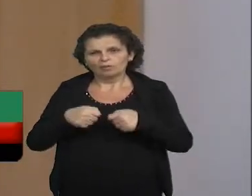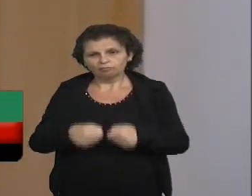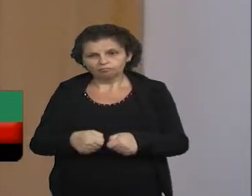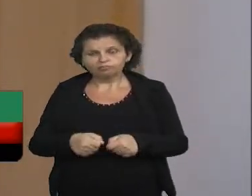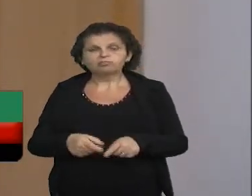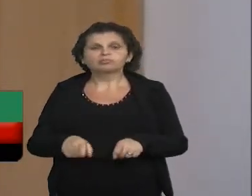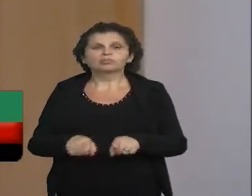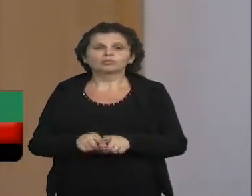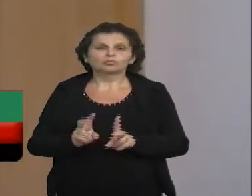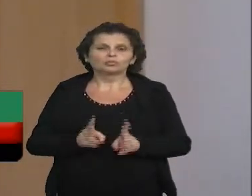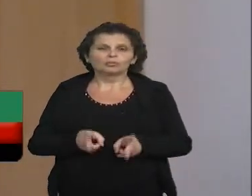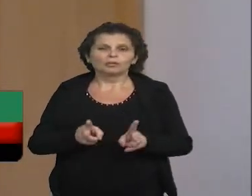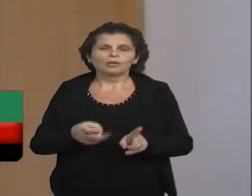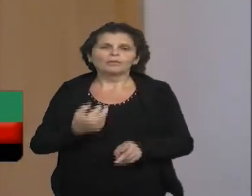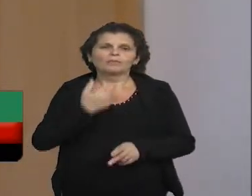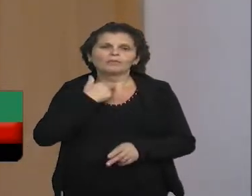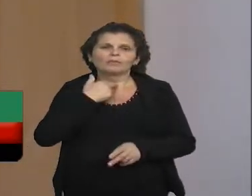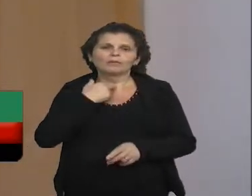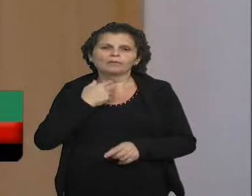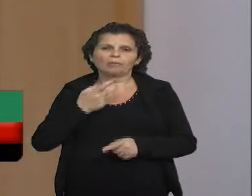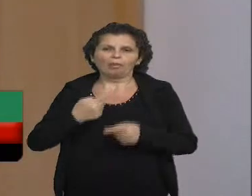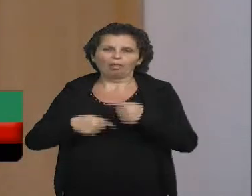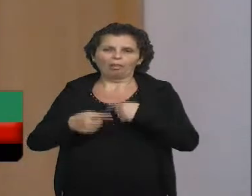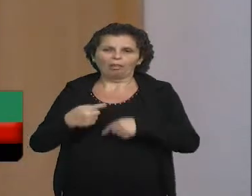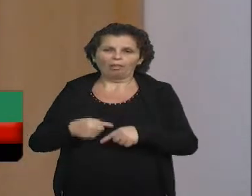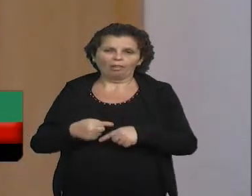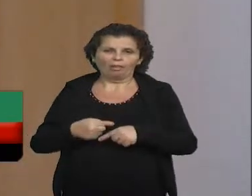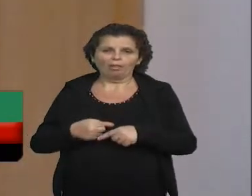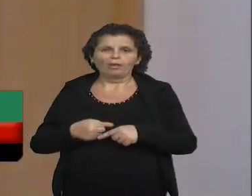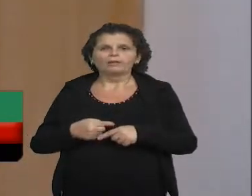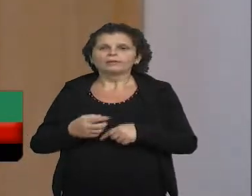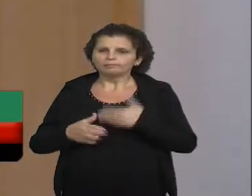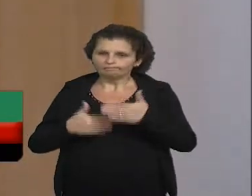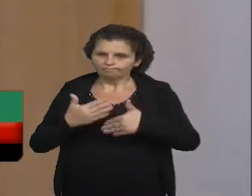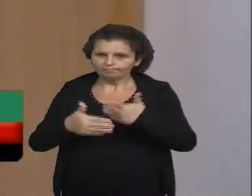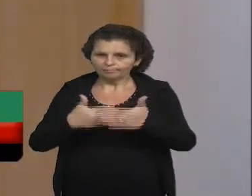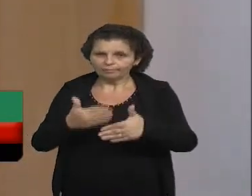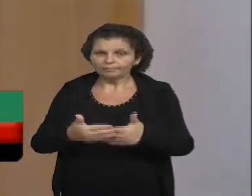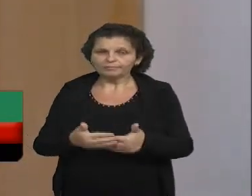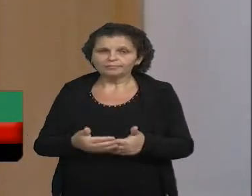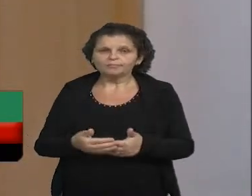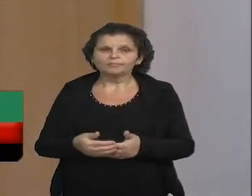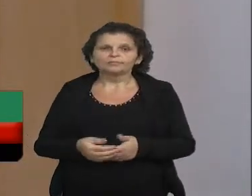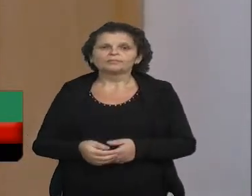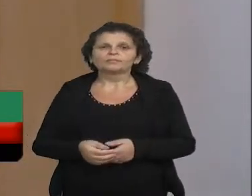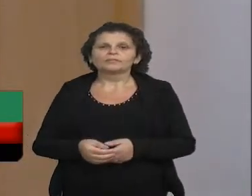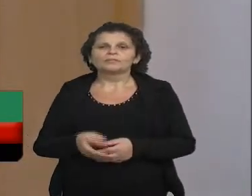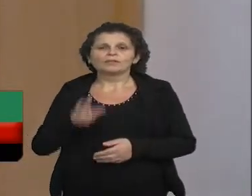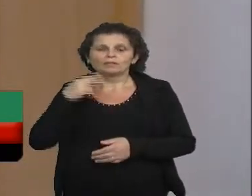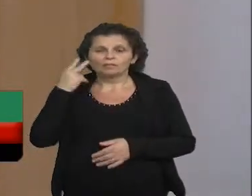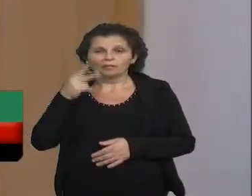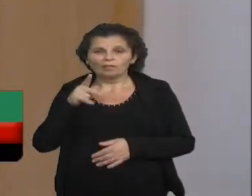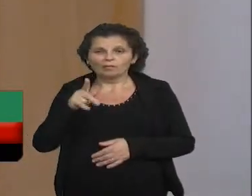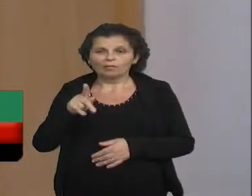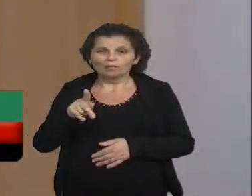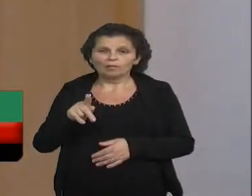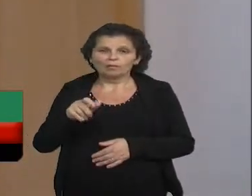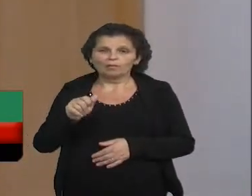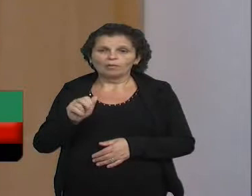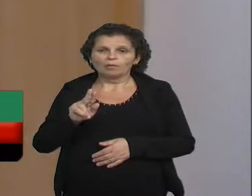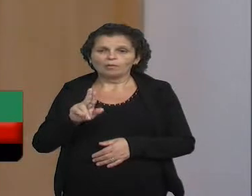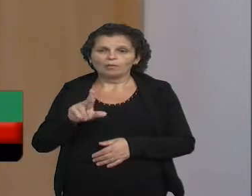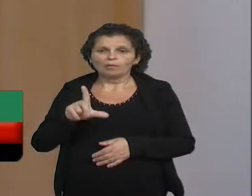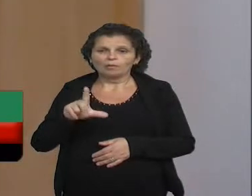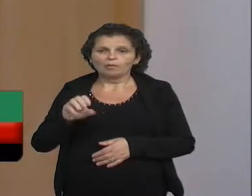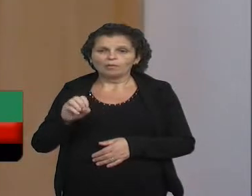porque a gente não pode voltar para trás, a gente tem que ir para frente. Está aqui o nobre vereador Paulo Júnior, que foi vereador